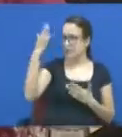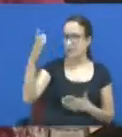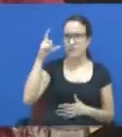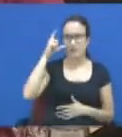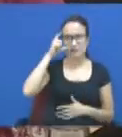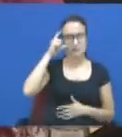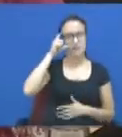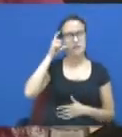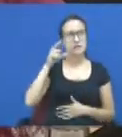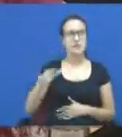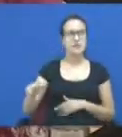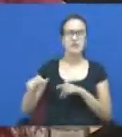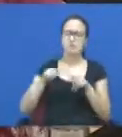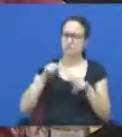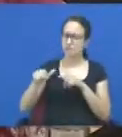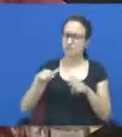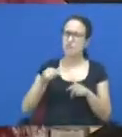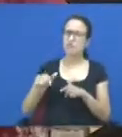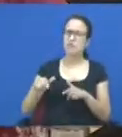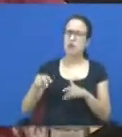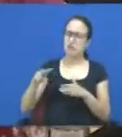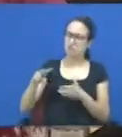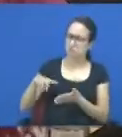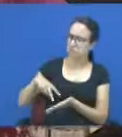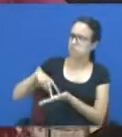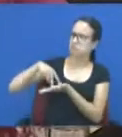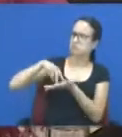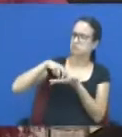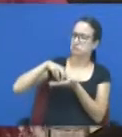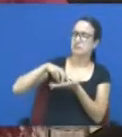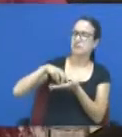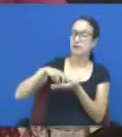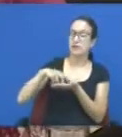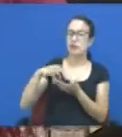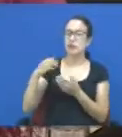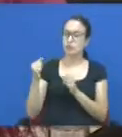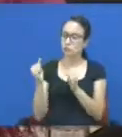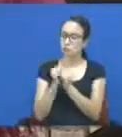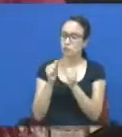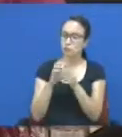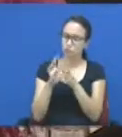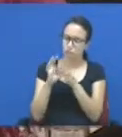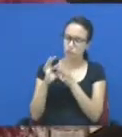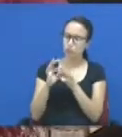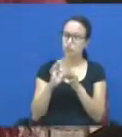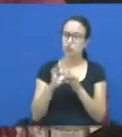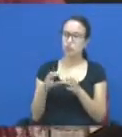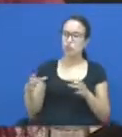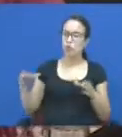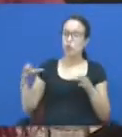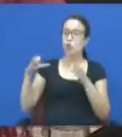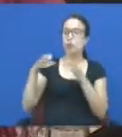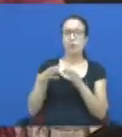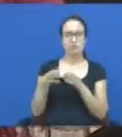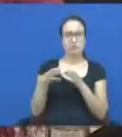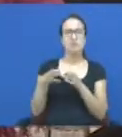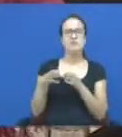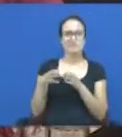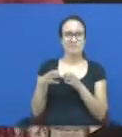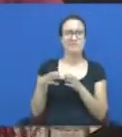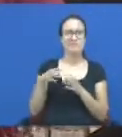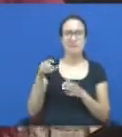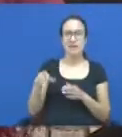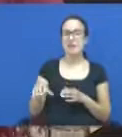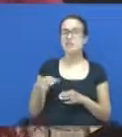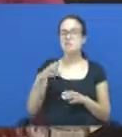que faz à frente desse grupo, que pudemos participar no Teatro Vitória, realmente um espetáculo